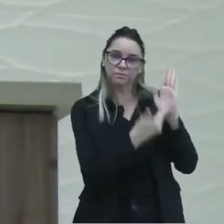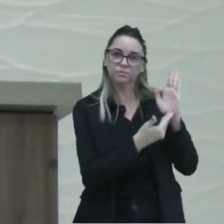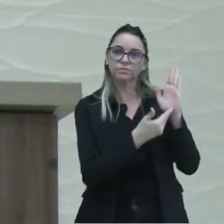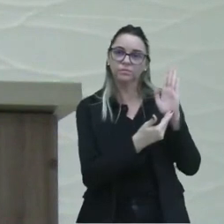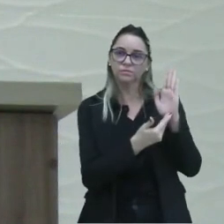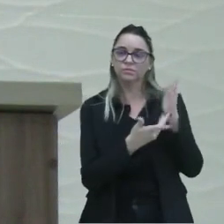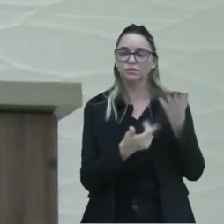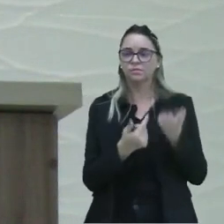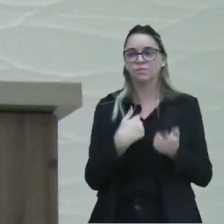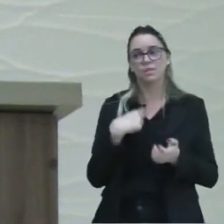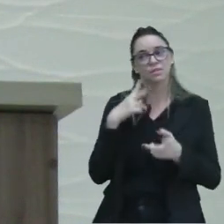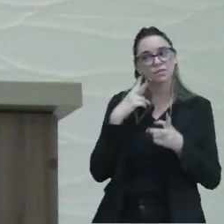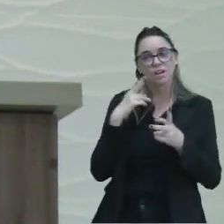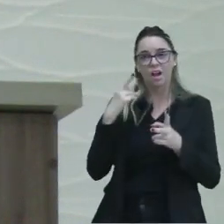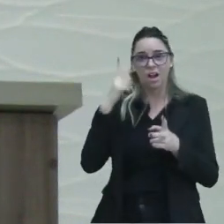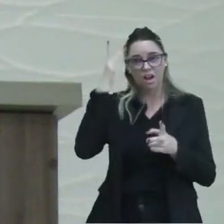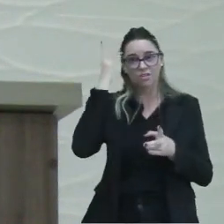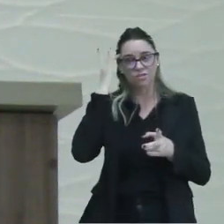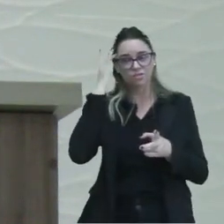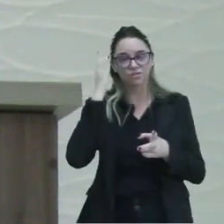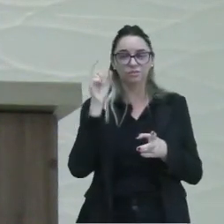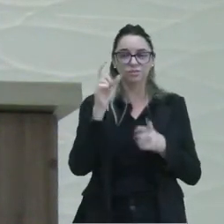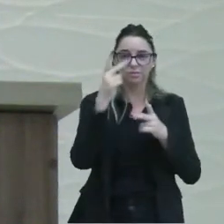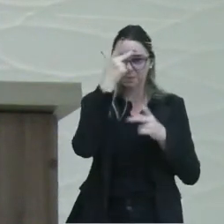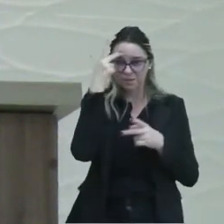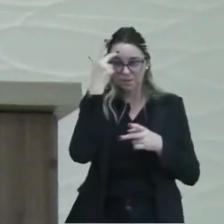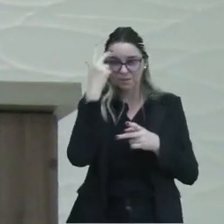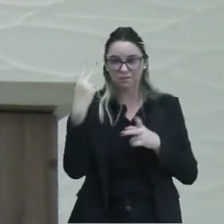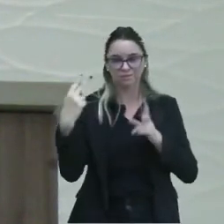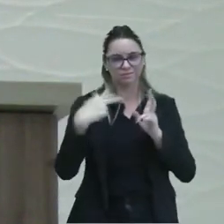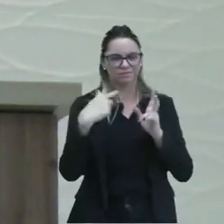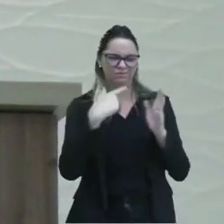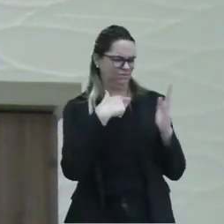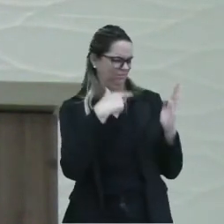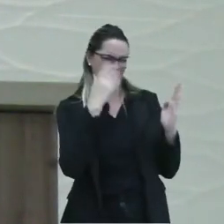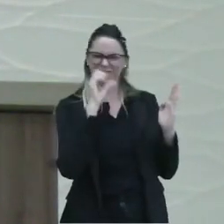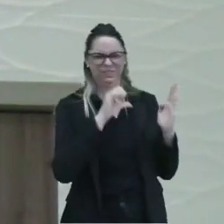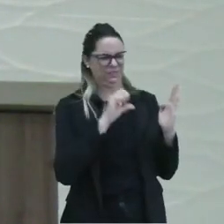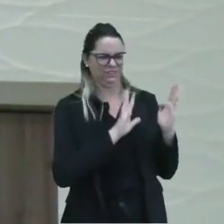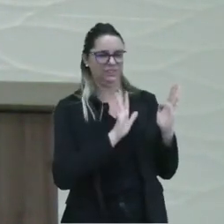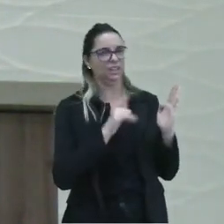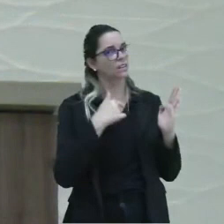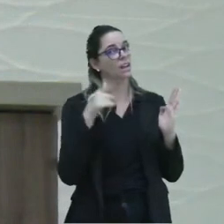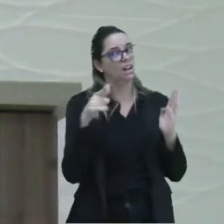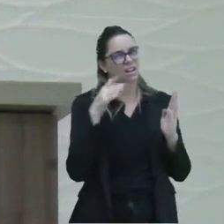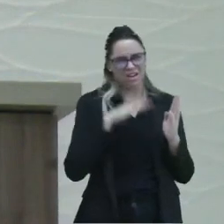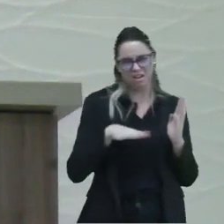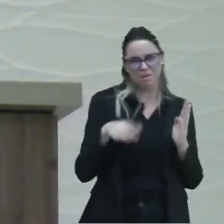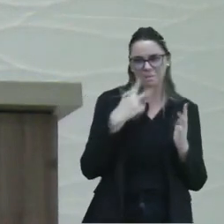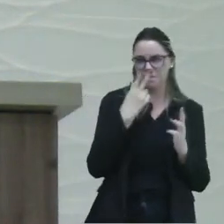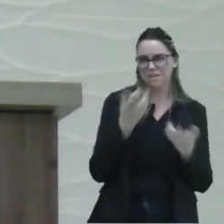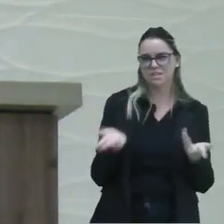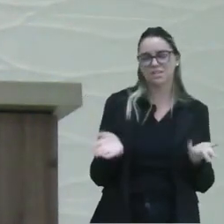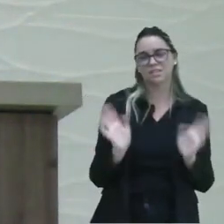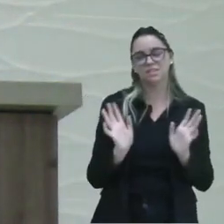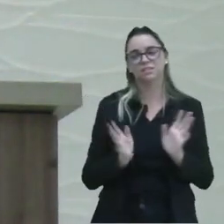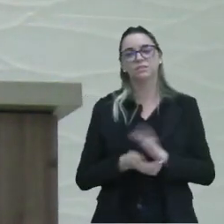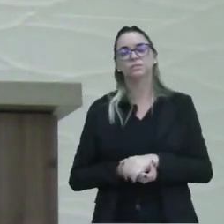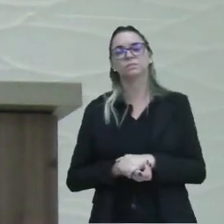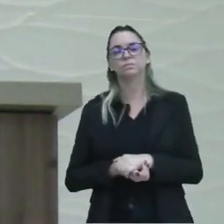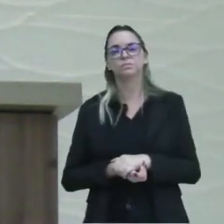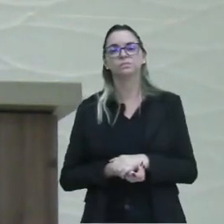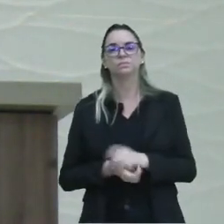qualquer pré-julgamento, porque alguns rumos que fugiu na audiência pública passada se deu